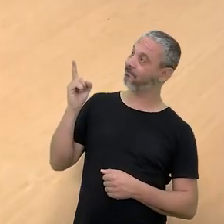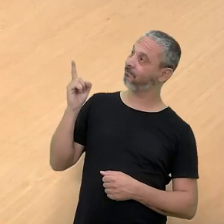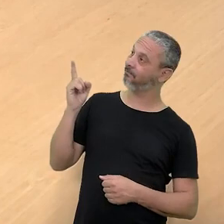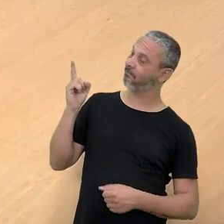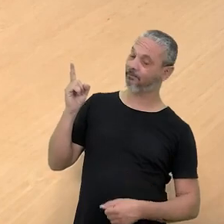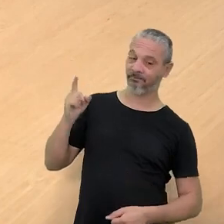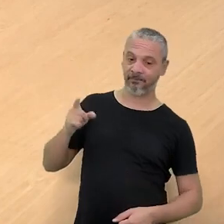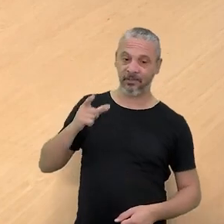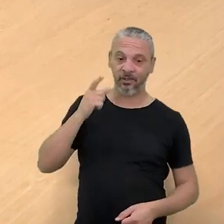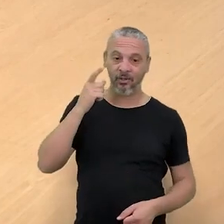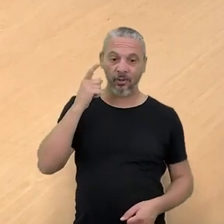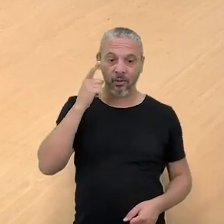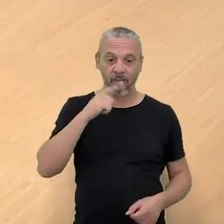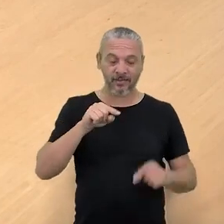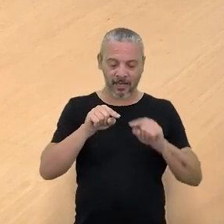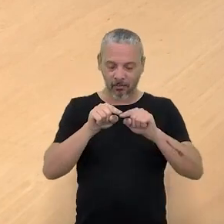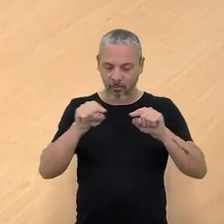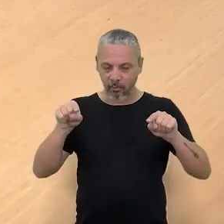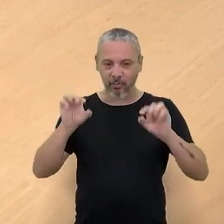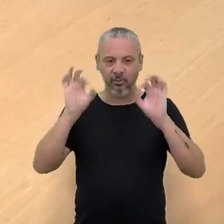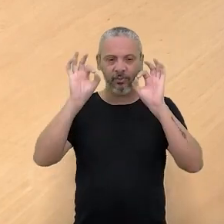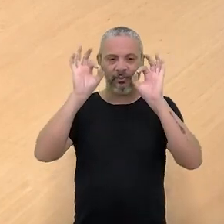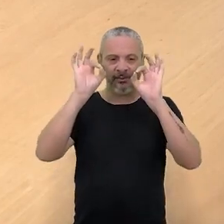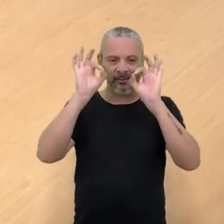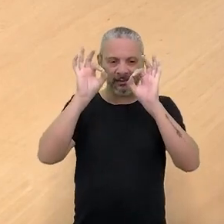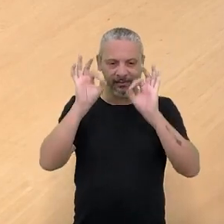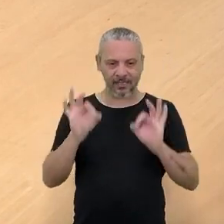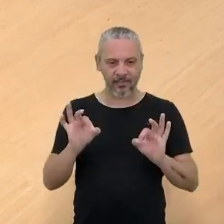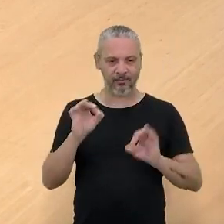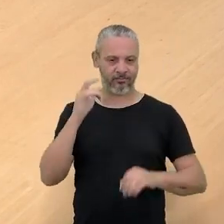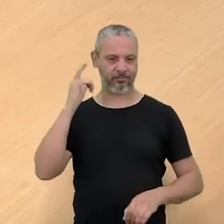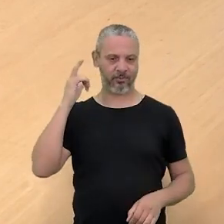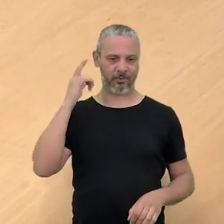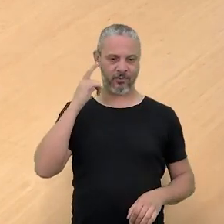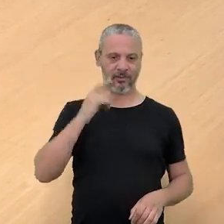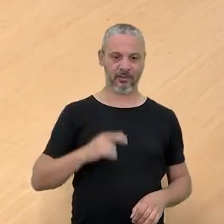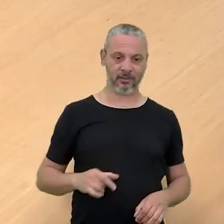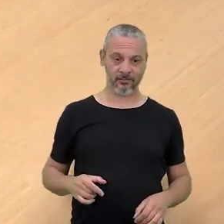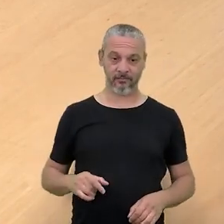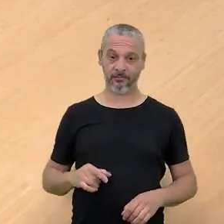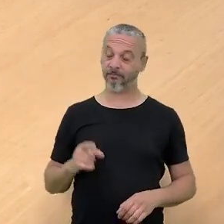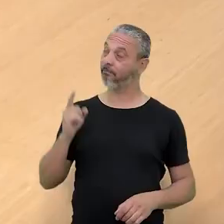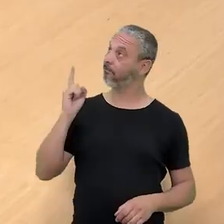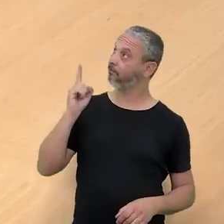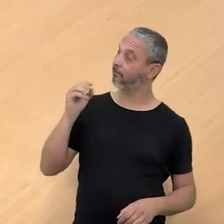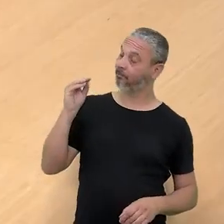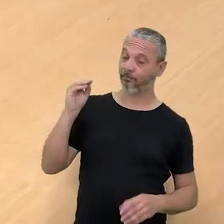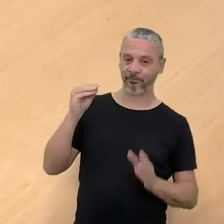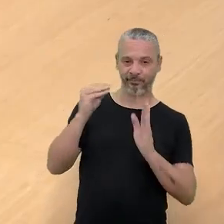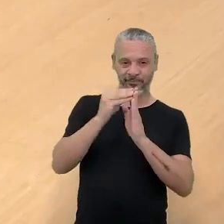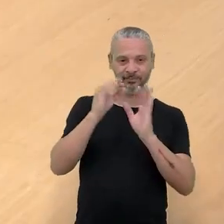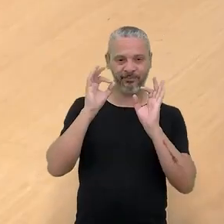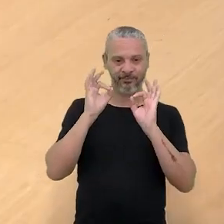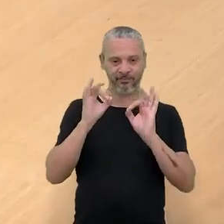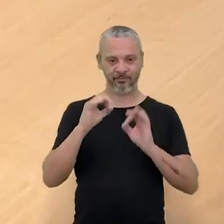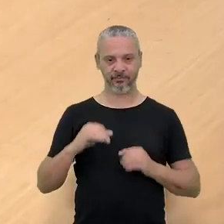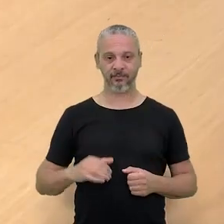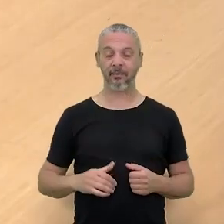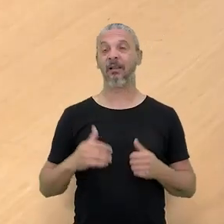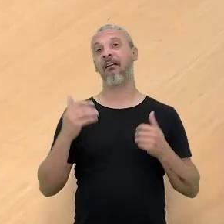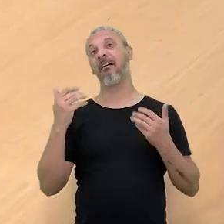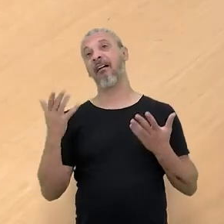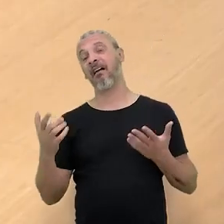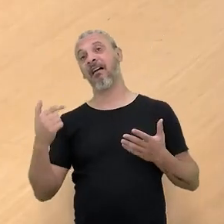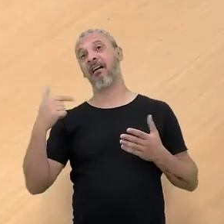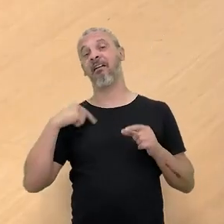suco para ter o tamanho aqui exato do meu servomotor. Então, meu servomotor ele vai encaixar aqui. Ah,